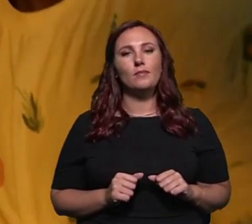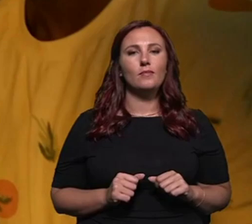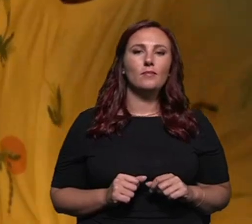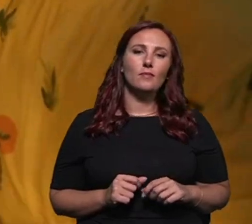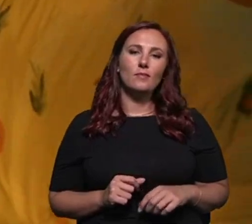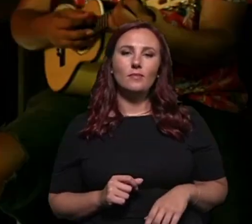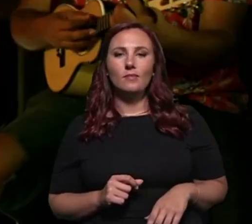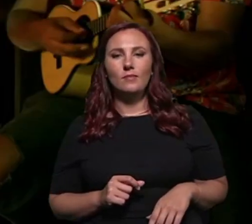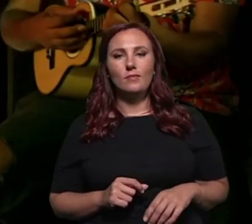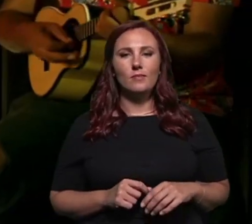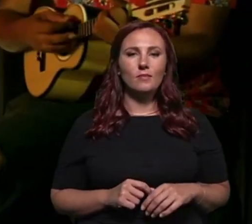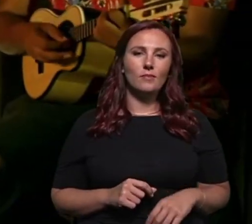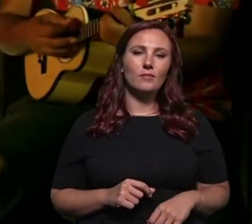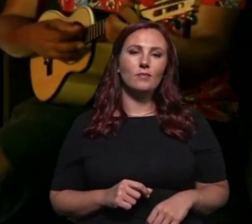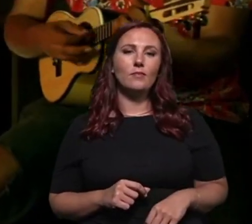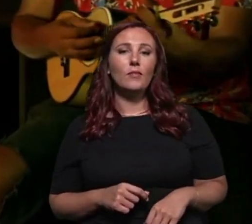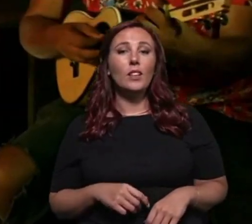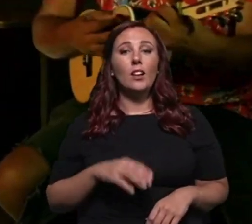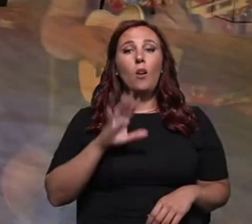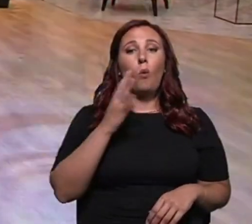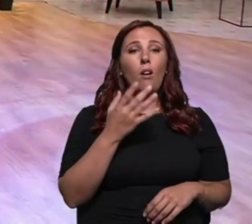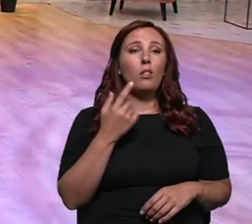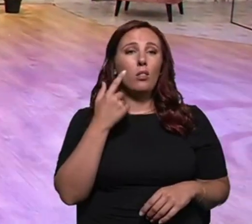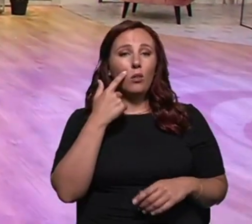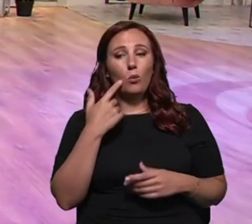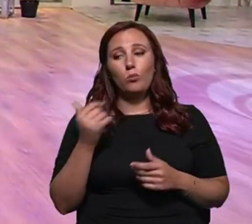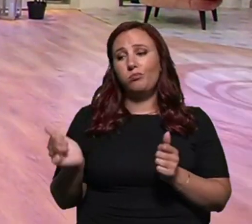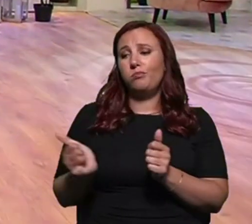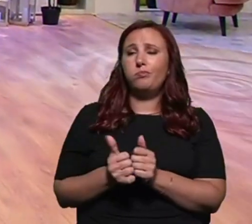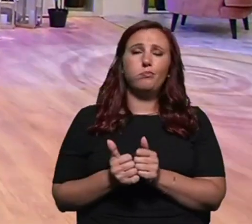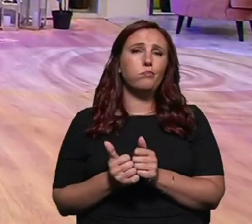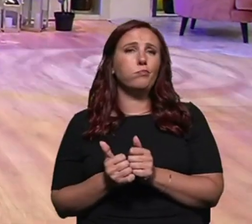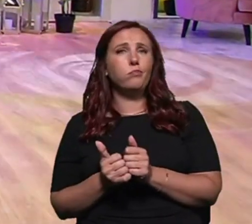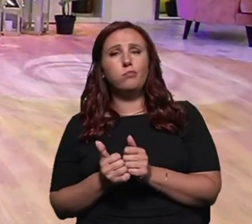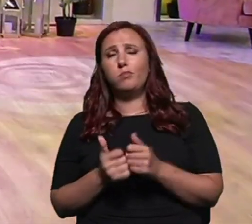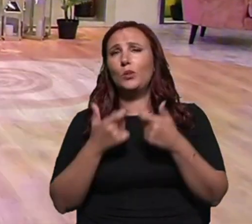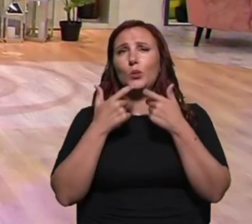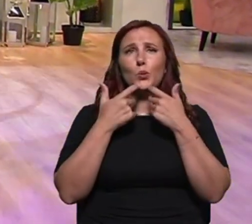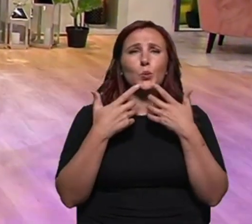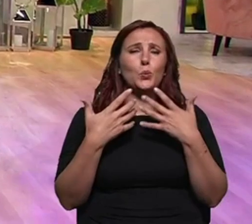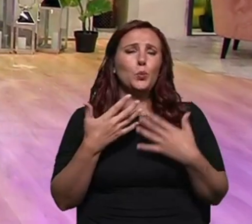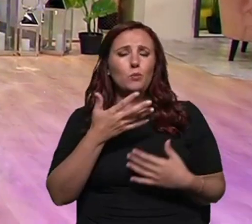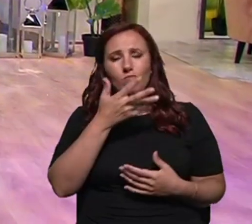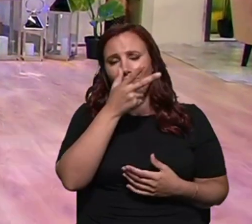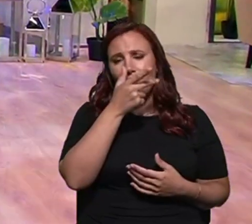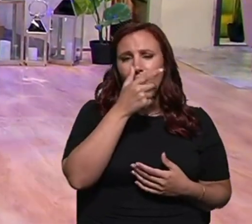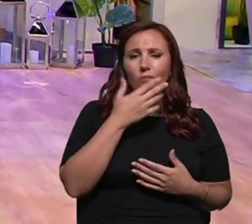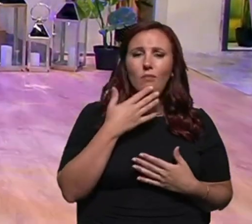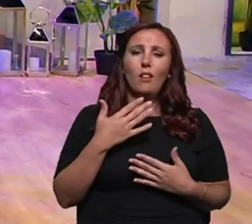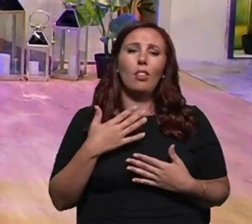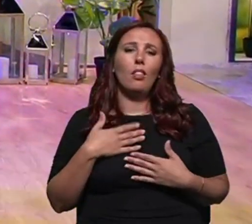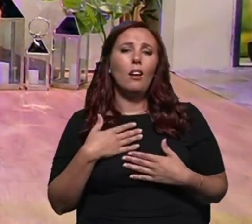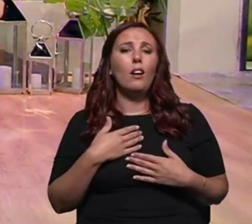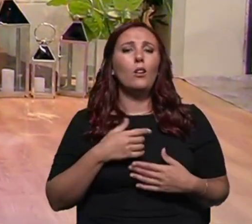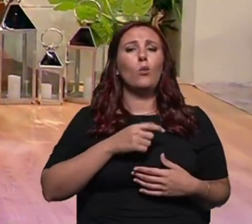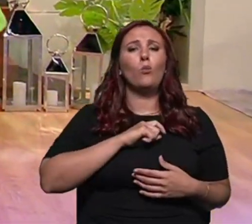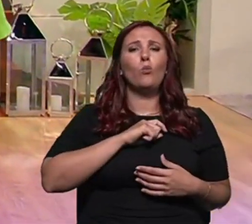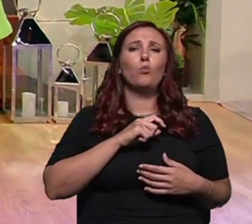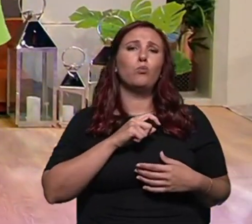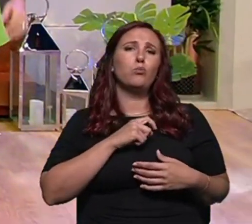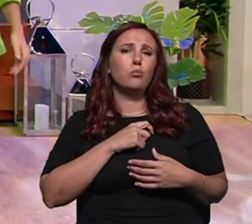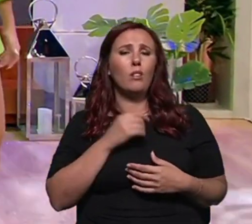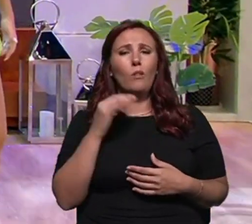feliz quando eu não te tenho a meu lado é tudo tão triste para mim meu coração fica